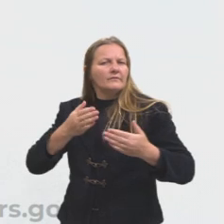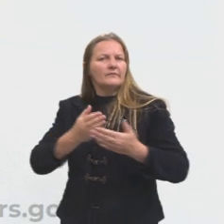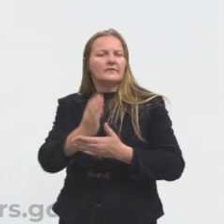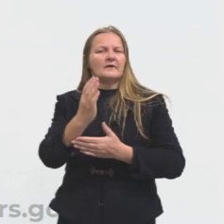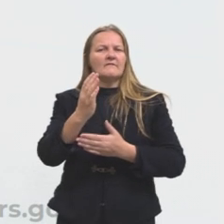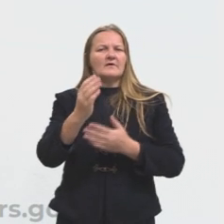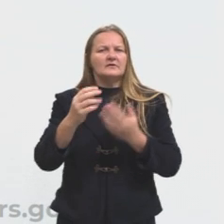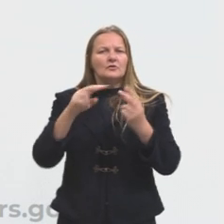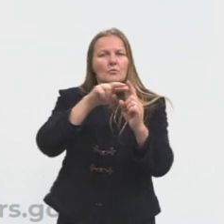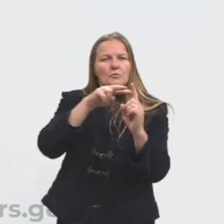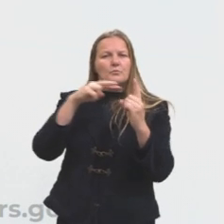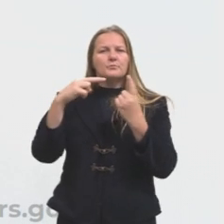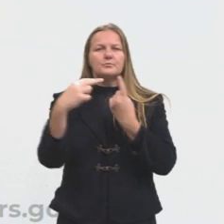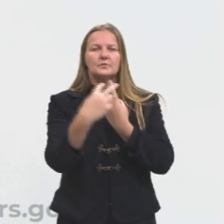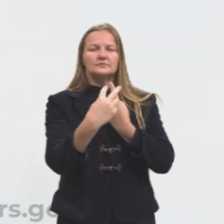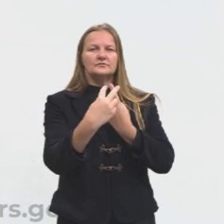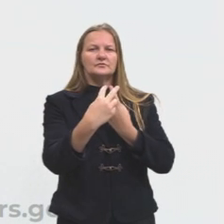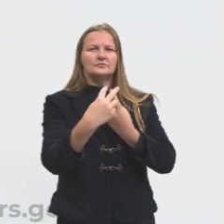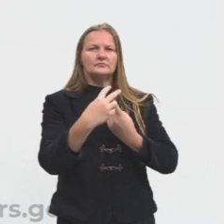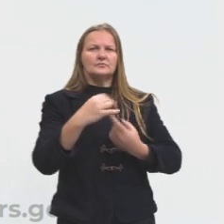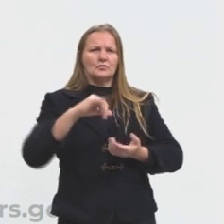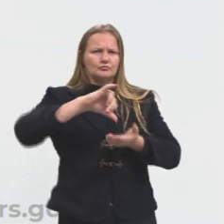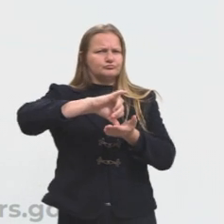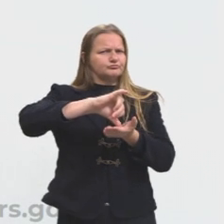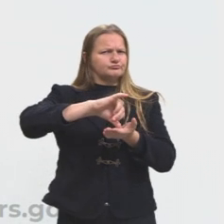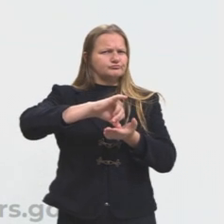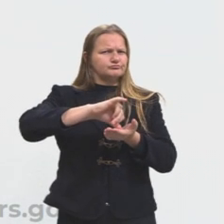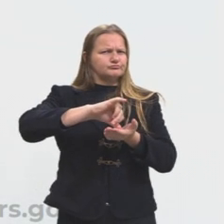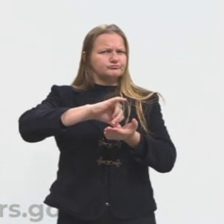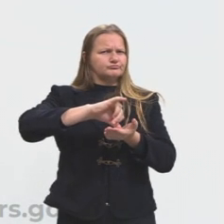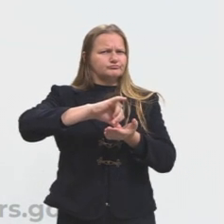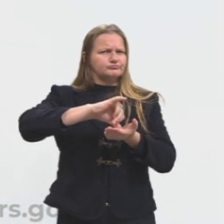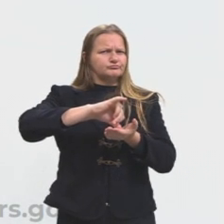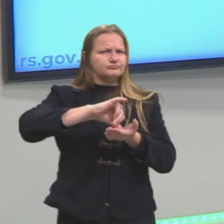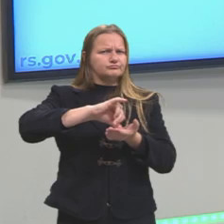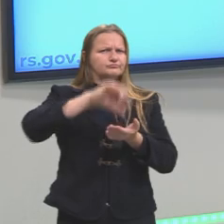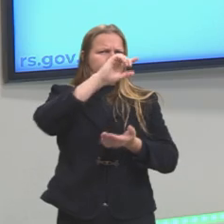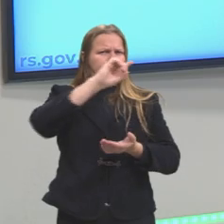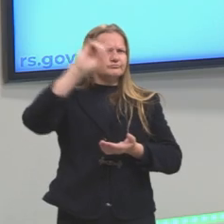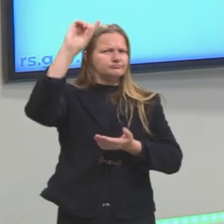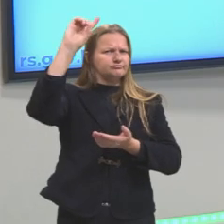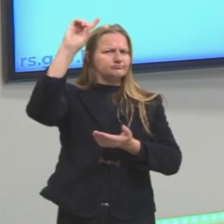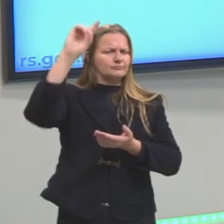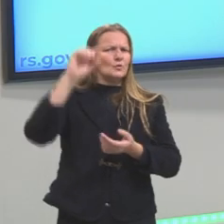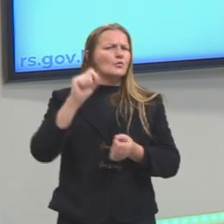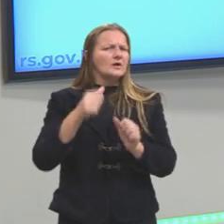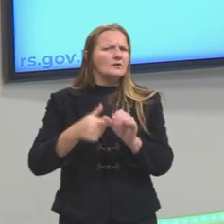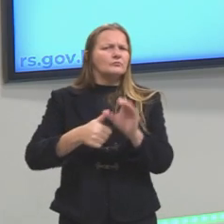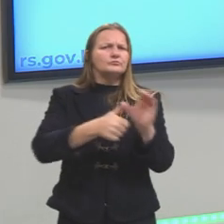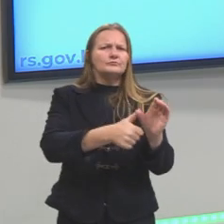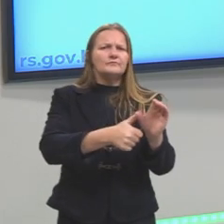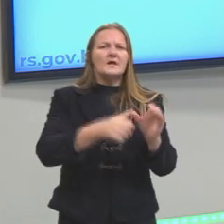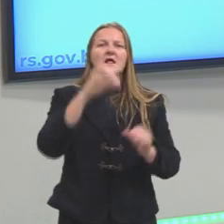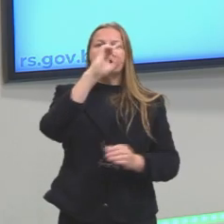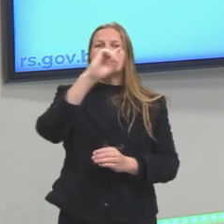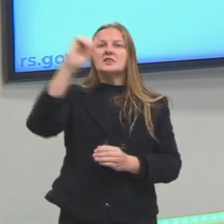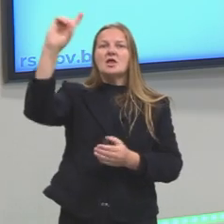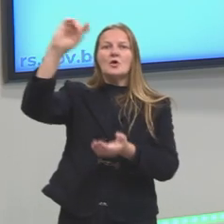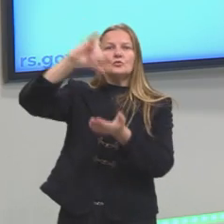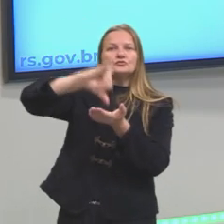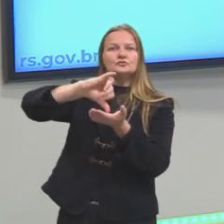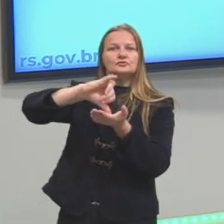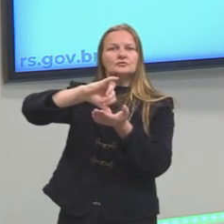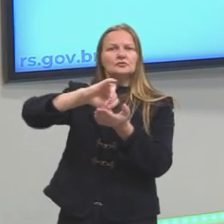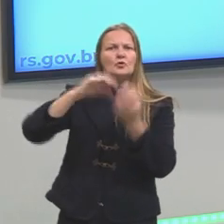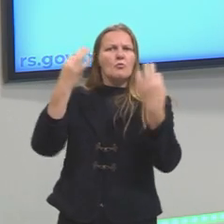da perspectiva teocêntrica o que que o cristianismo vai propor no centro agora né Deus então a